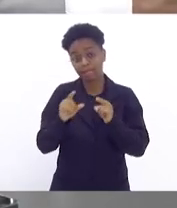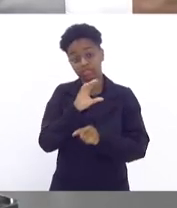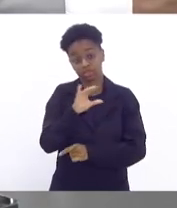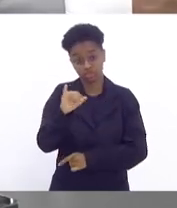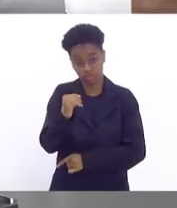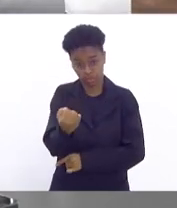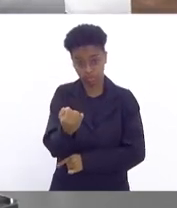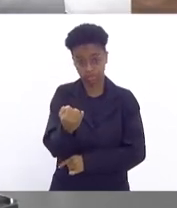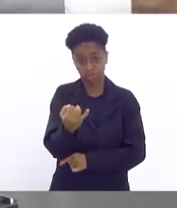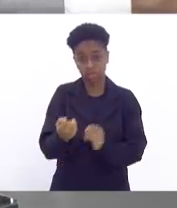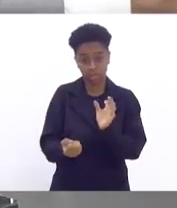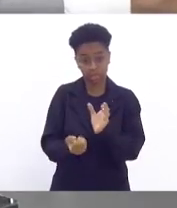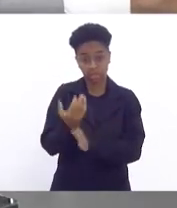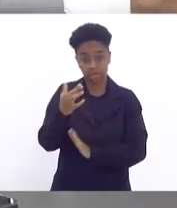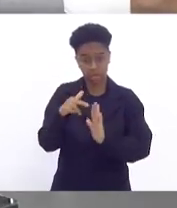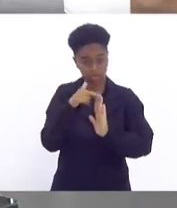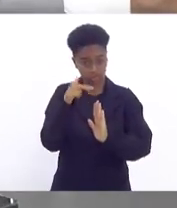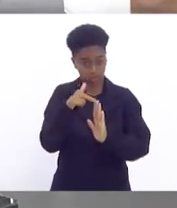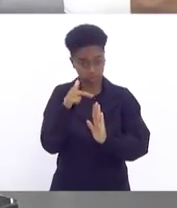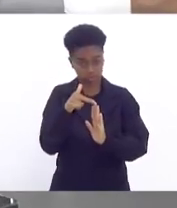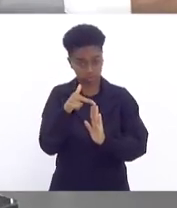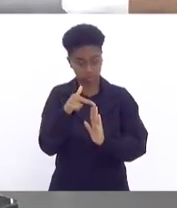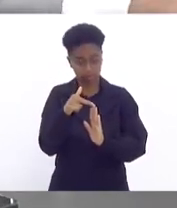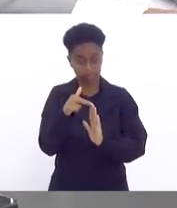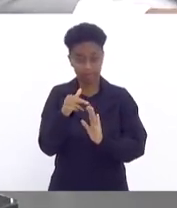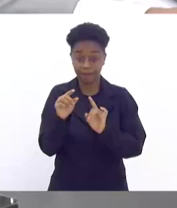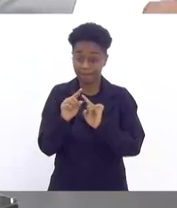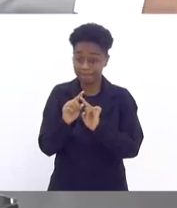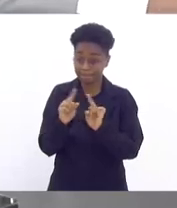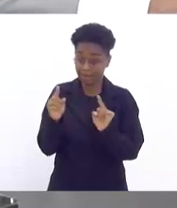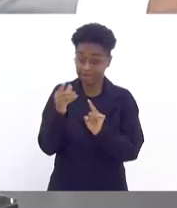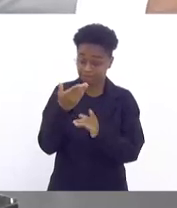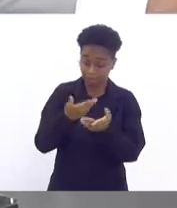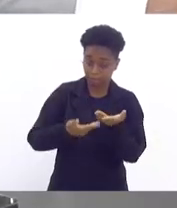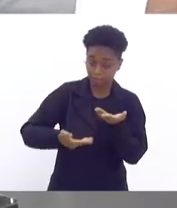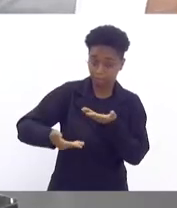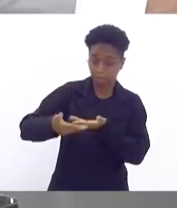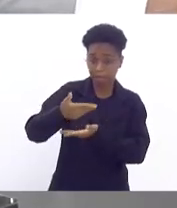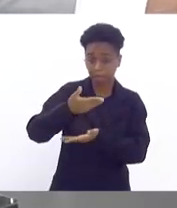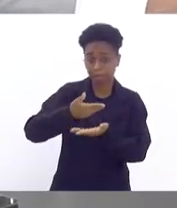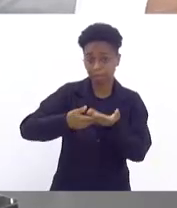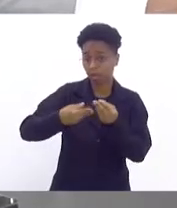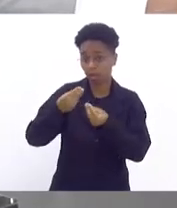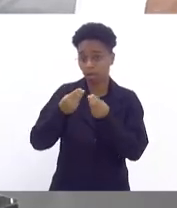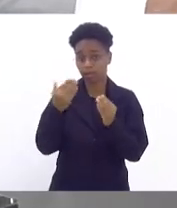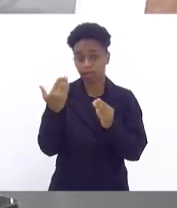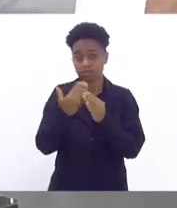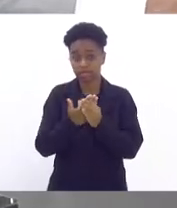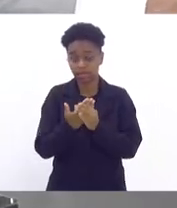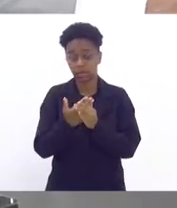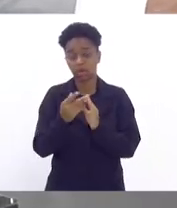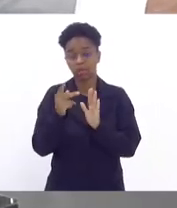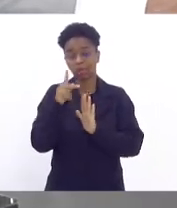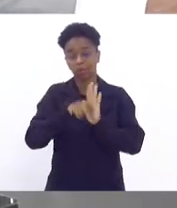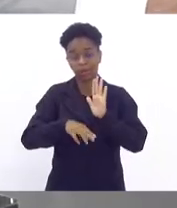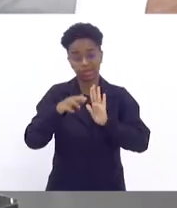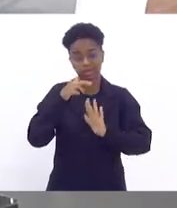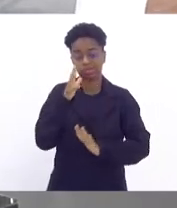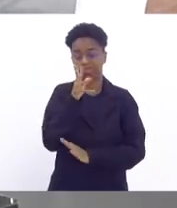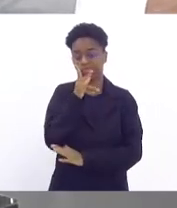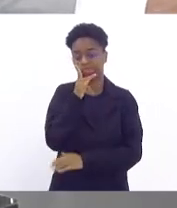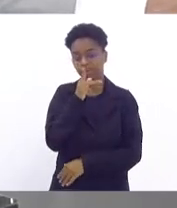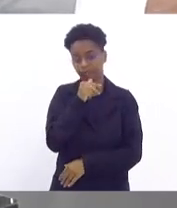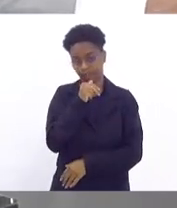autora de uma resolução no entanto o trâmite processual de um projeto de resolução ele é lento ele é mais demorado